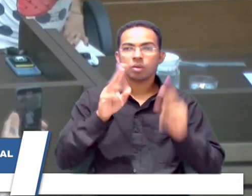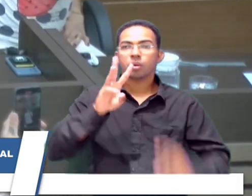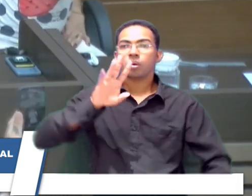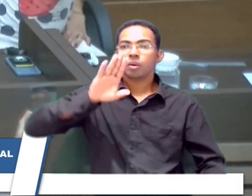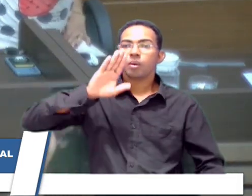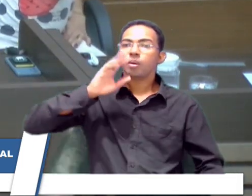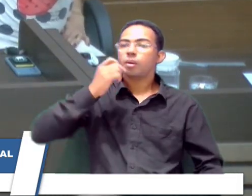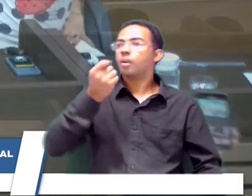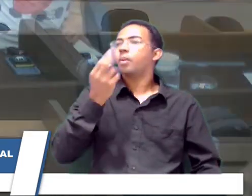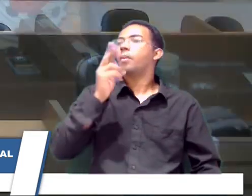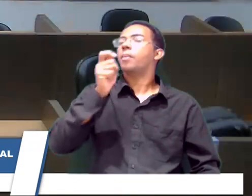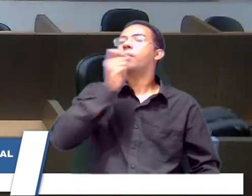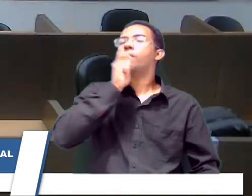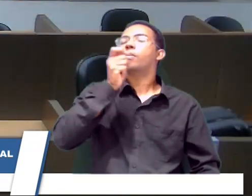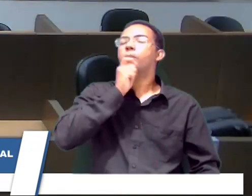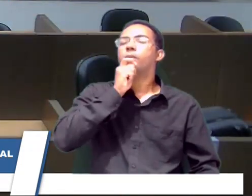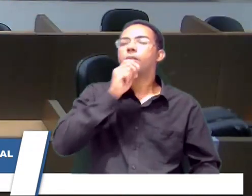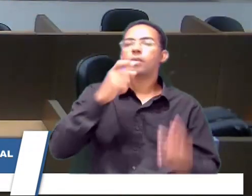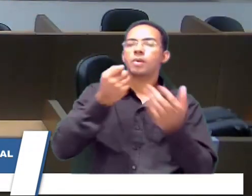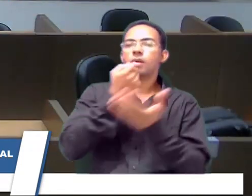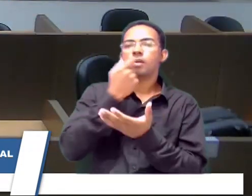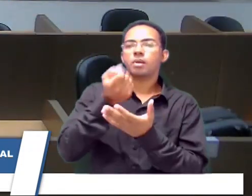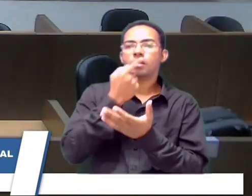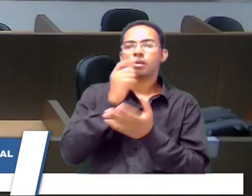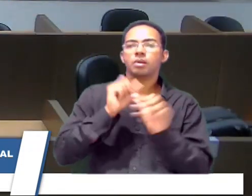Maconha medicinal!